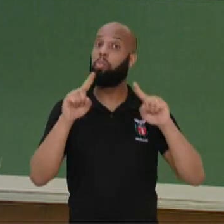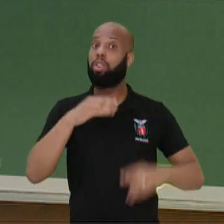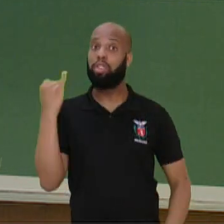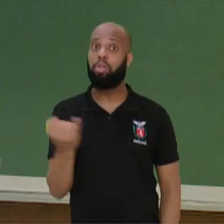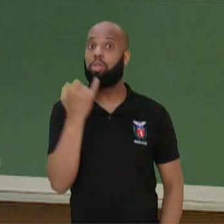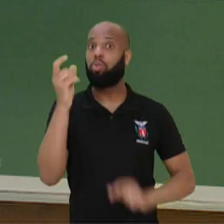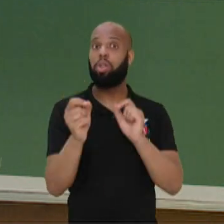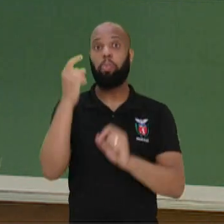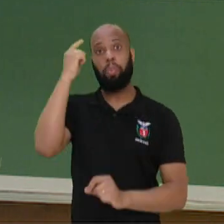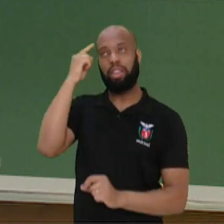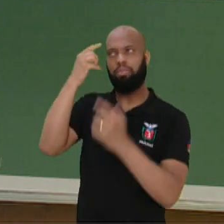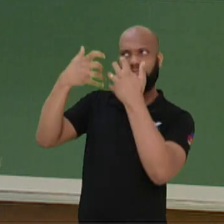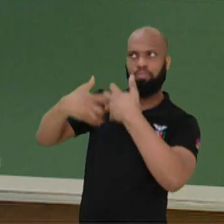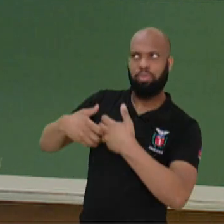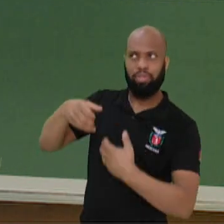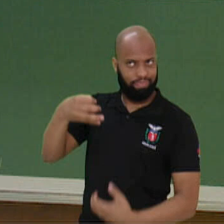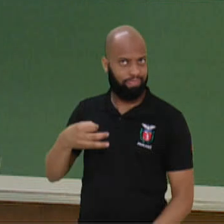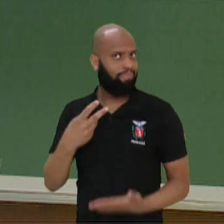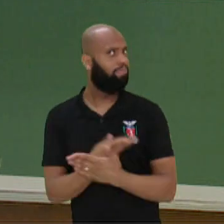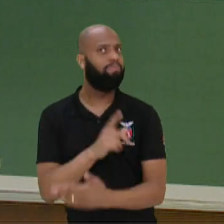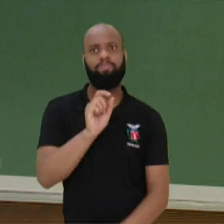é repensarmos e reconsiderarmos.